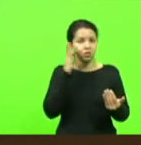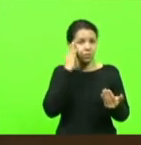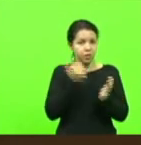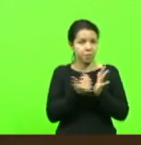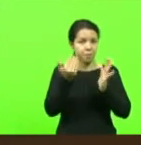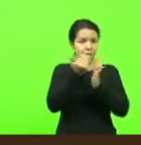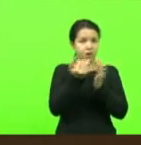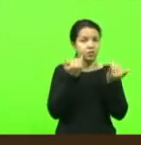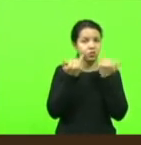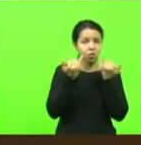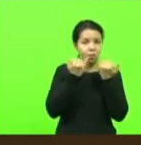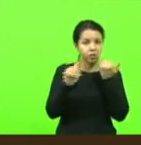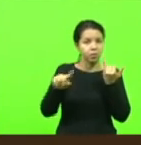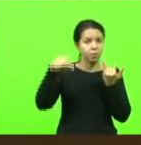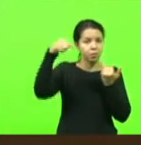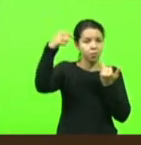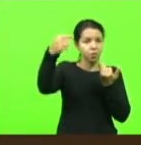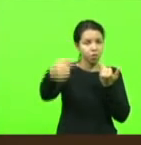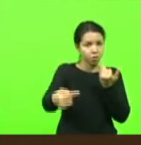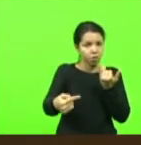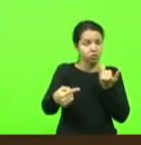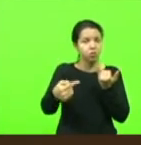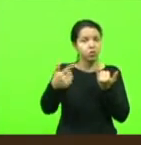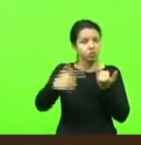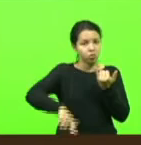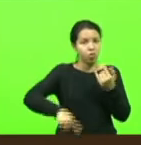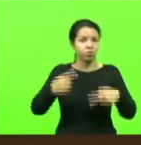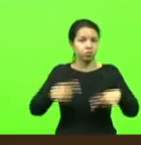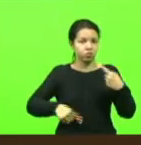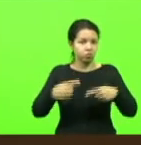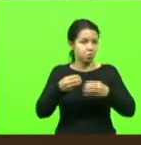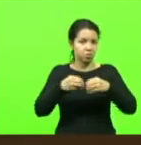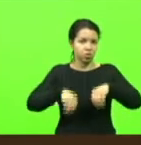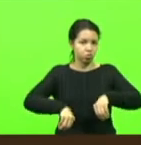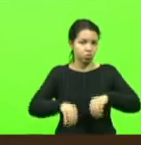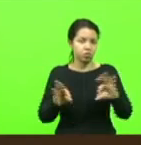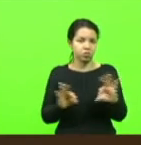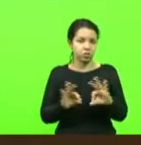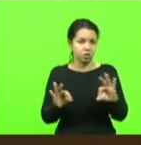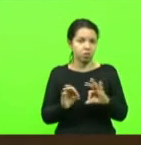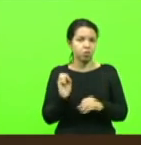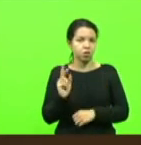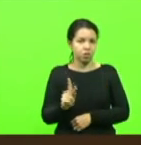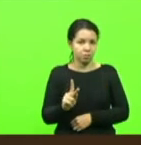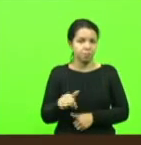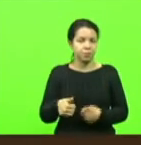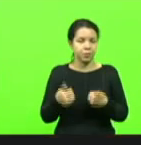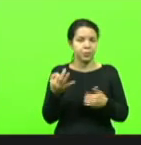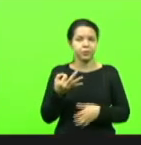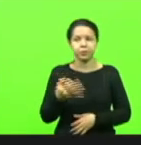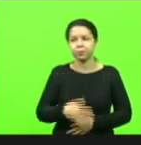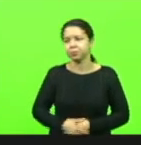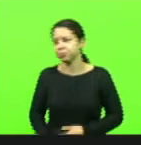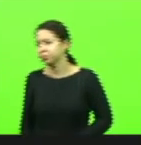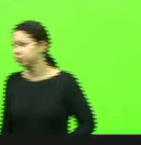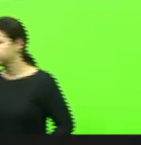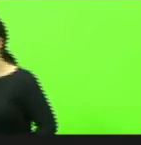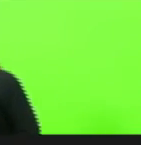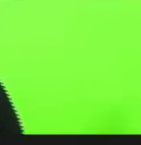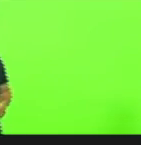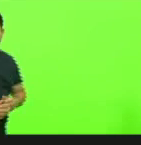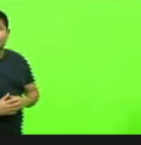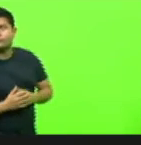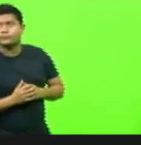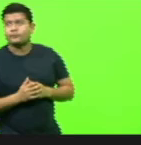e aí a gente debate numa próxima se você concordar sem prejuízo ainda da tramitação Ok melhor melhor perfeito Obrigado deputado